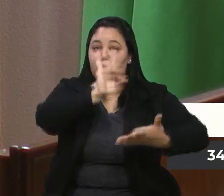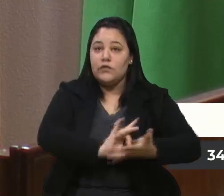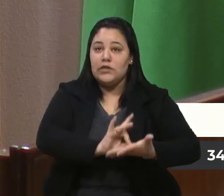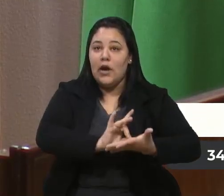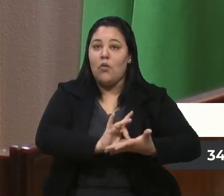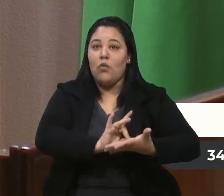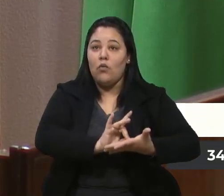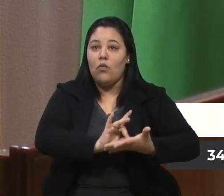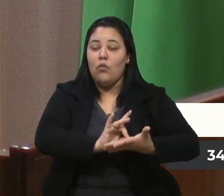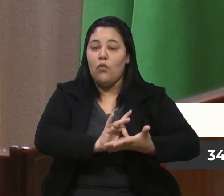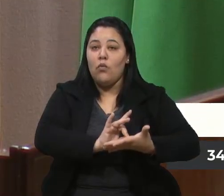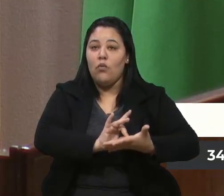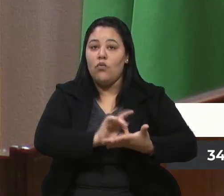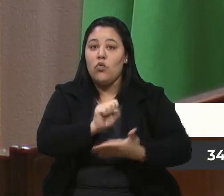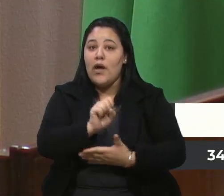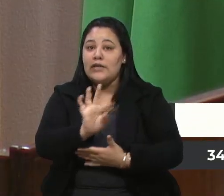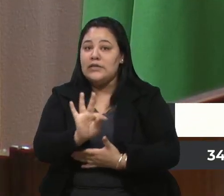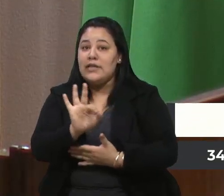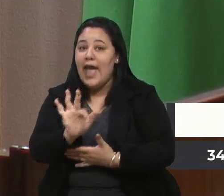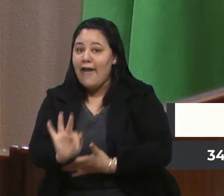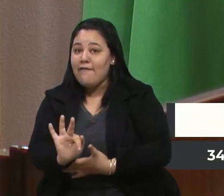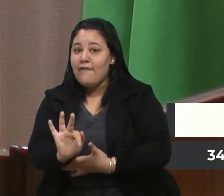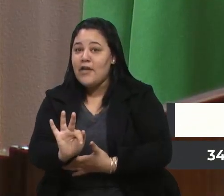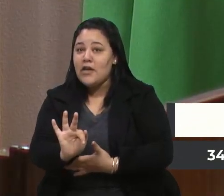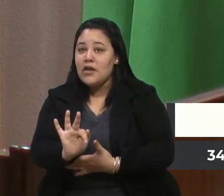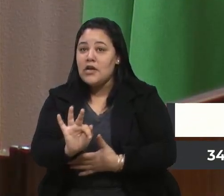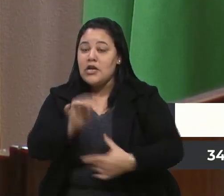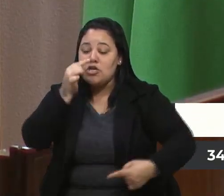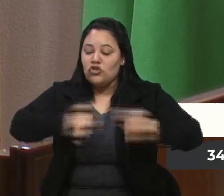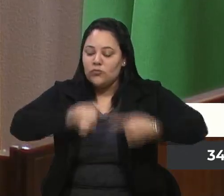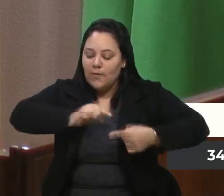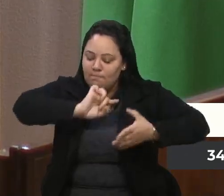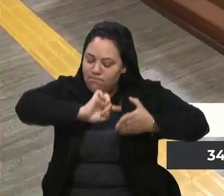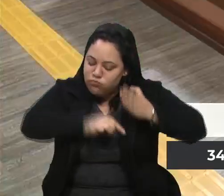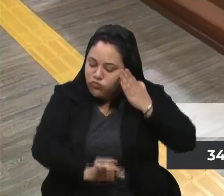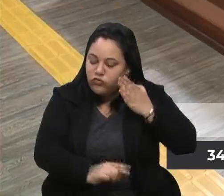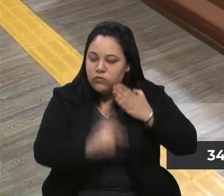discussões tão importantes e profundas como essa. Obrigado.